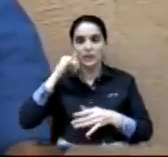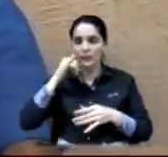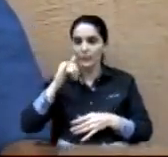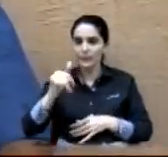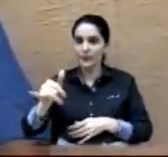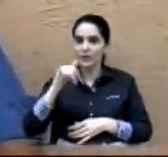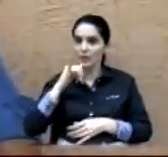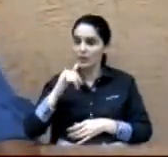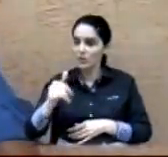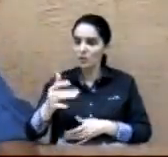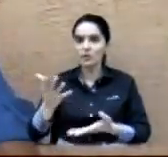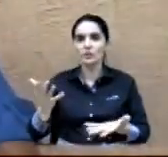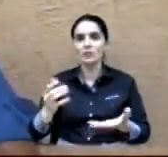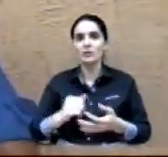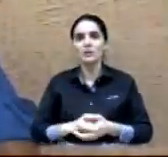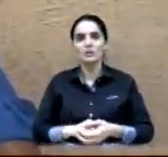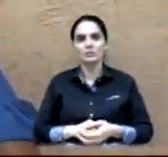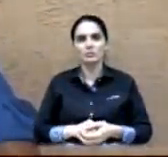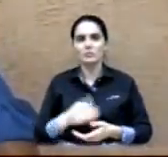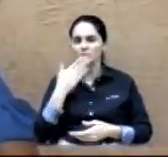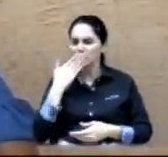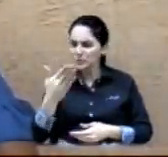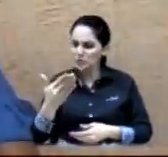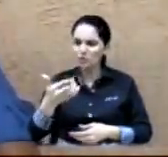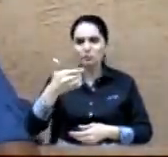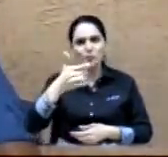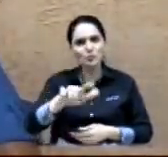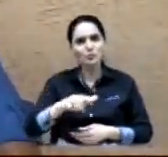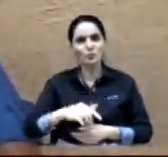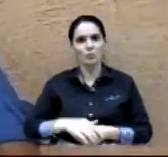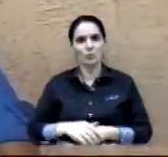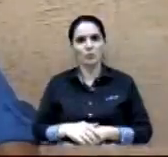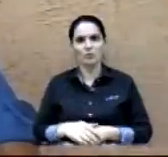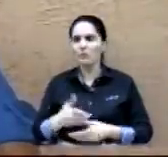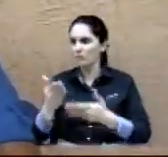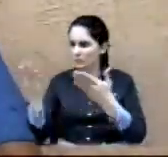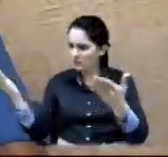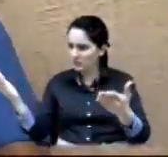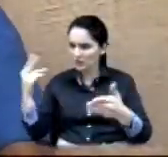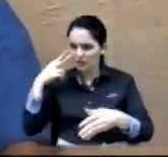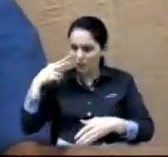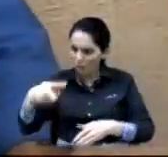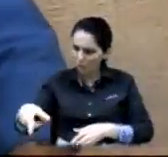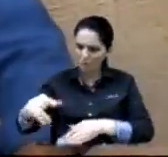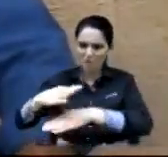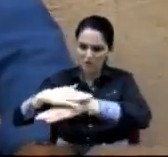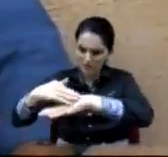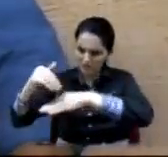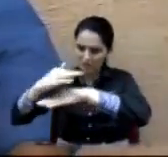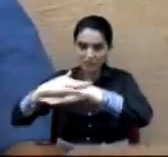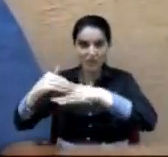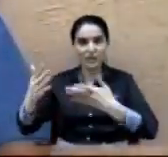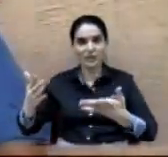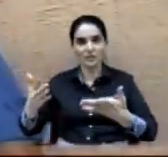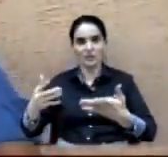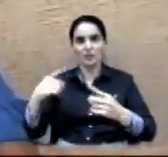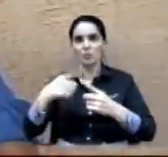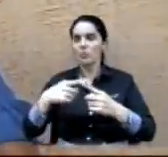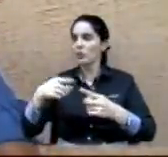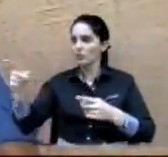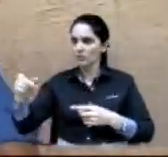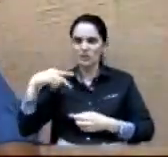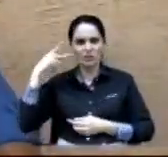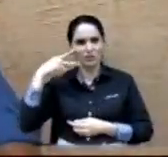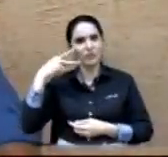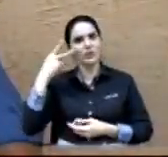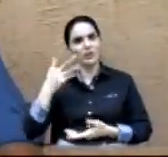elétrica. Então é reforçando esse pedido. E olhe com carinho, vocês, assim, autoridades aqui de Limeira,